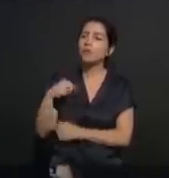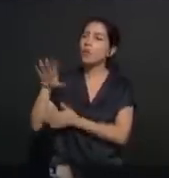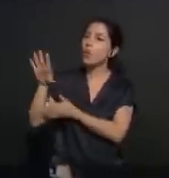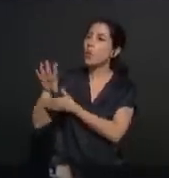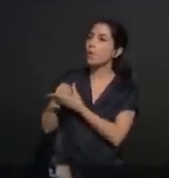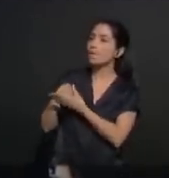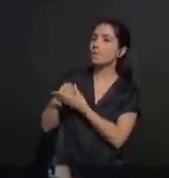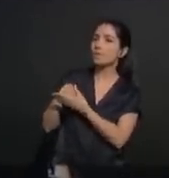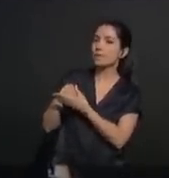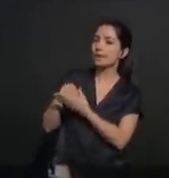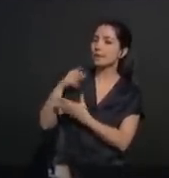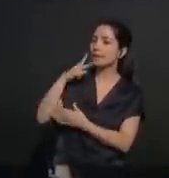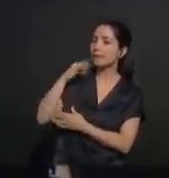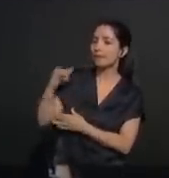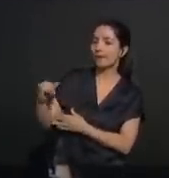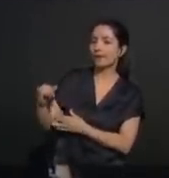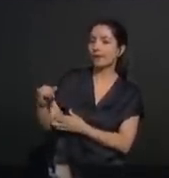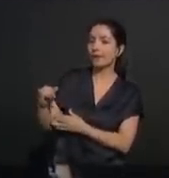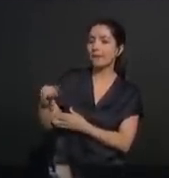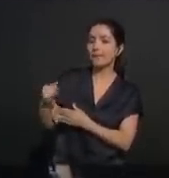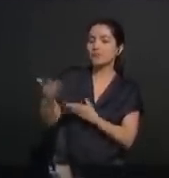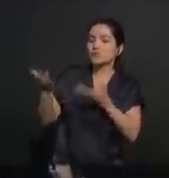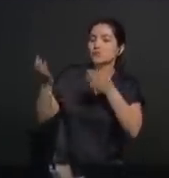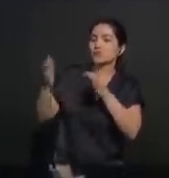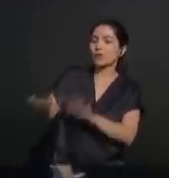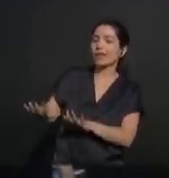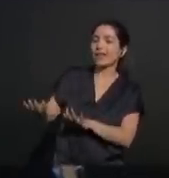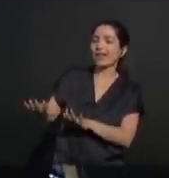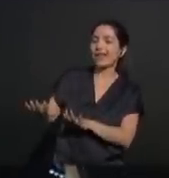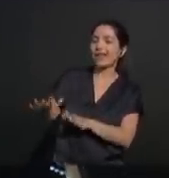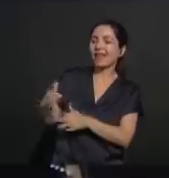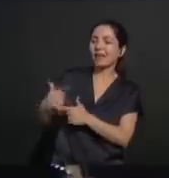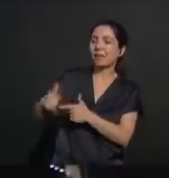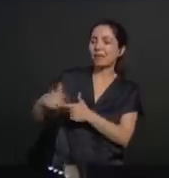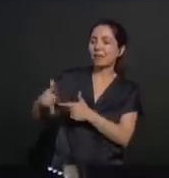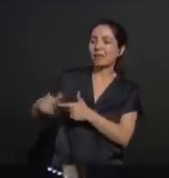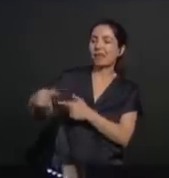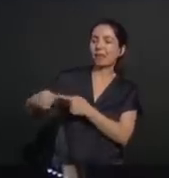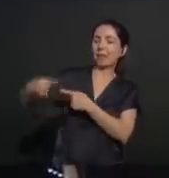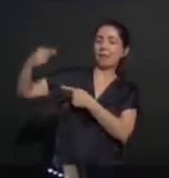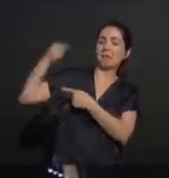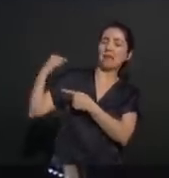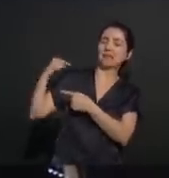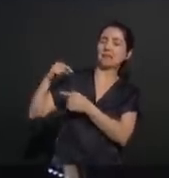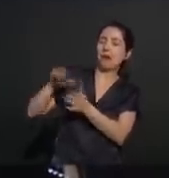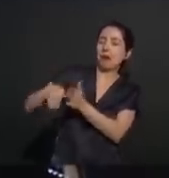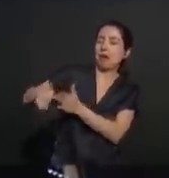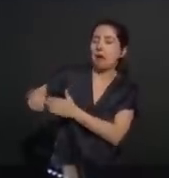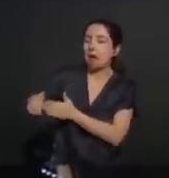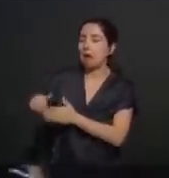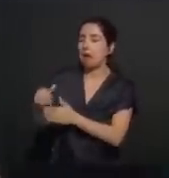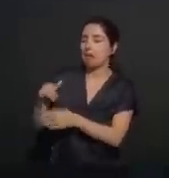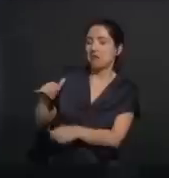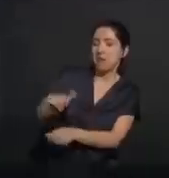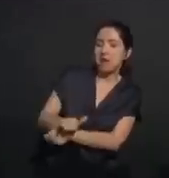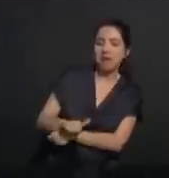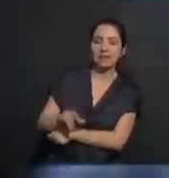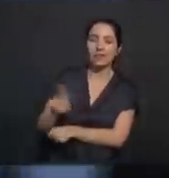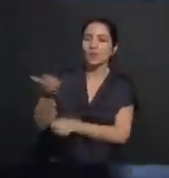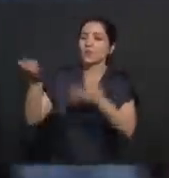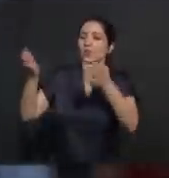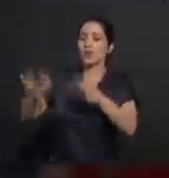pai, só que sem as infidelidades dele. Eu vou ser a melhor versão do meu pai. Se